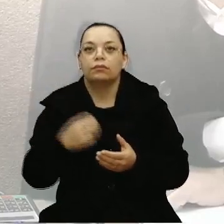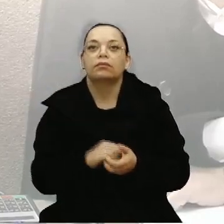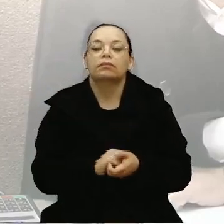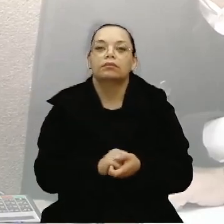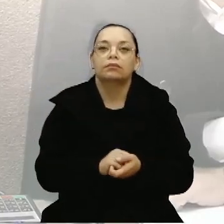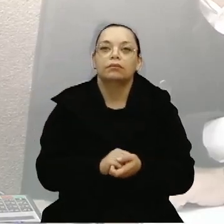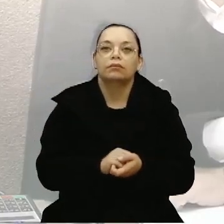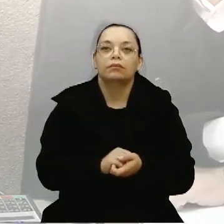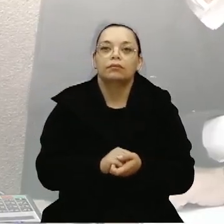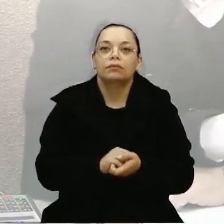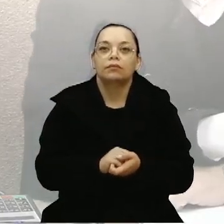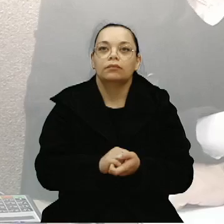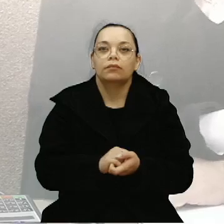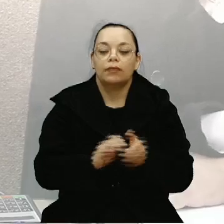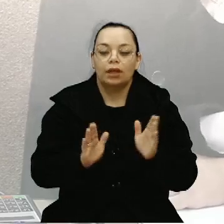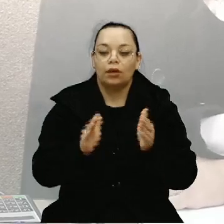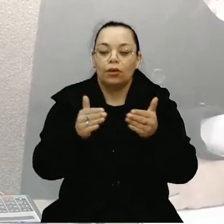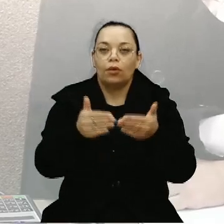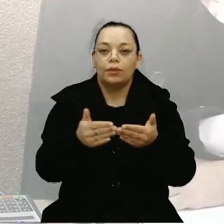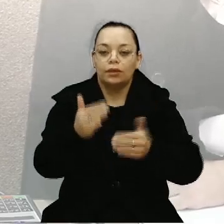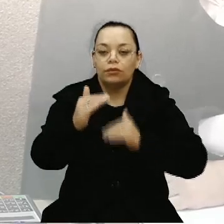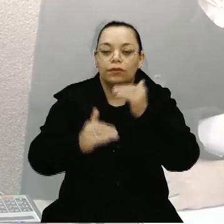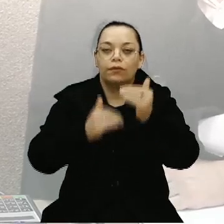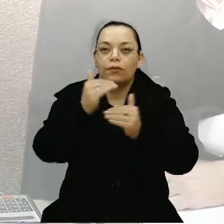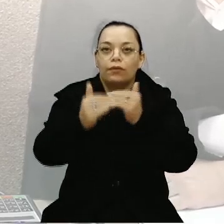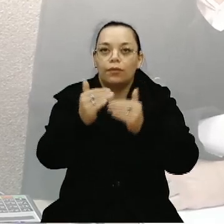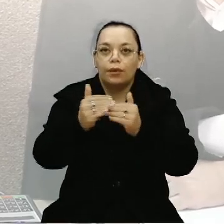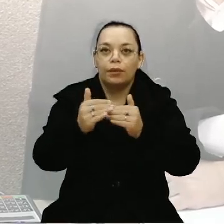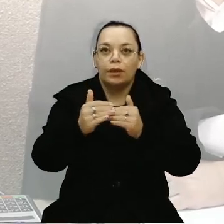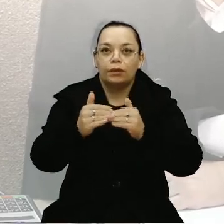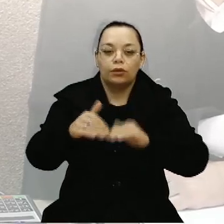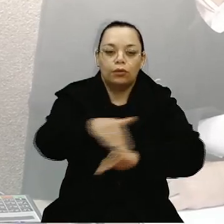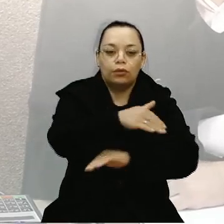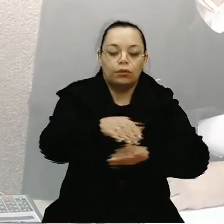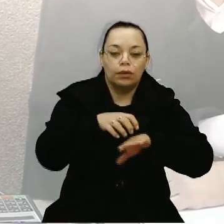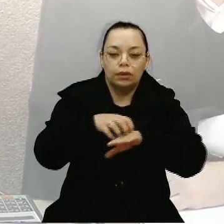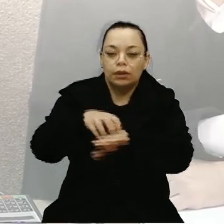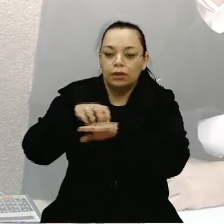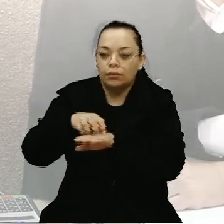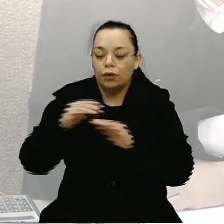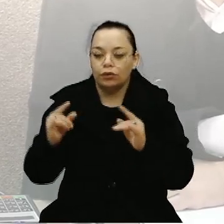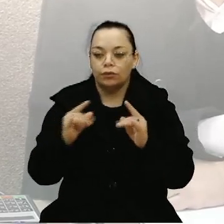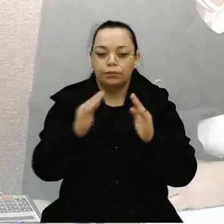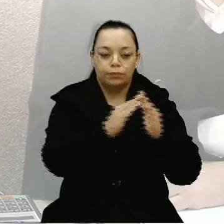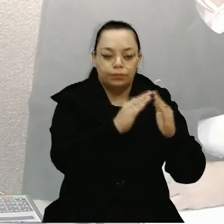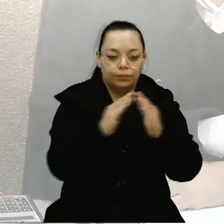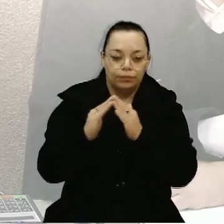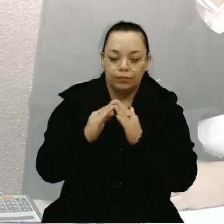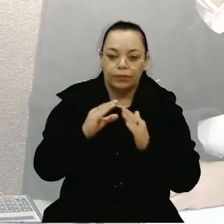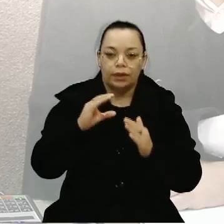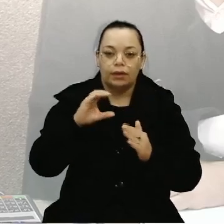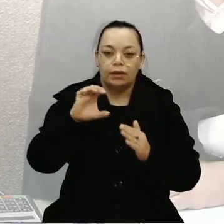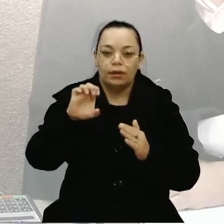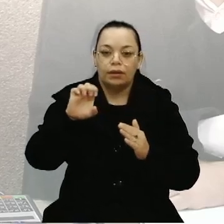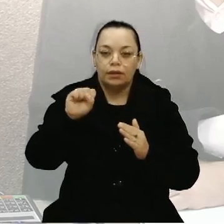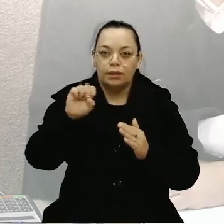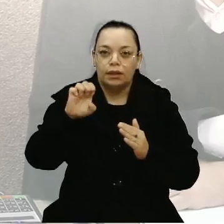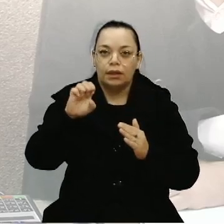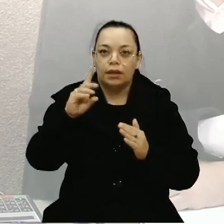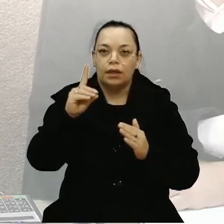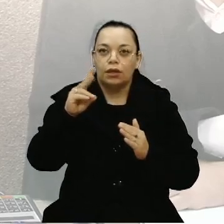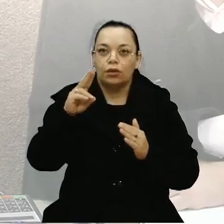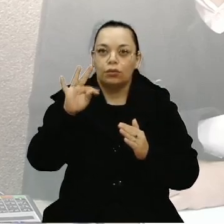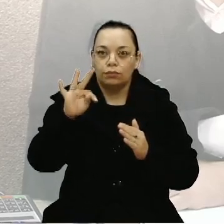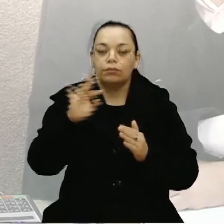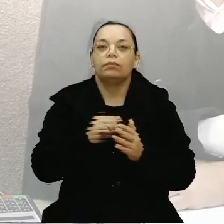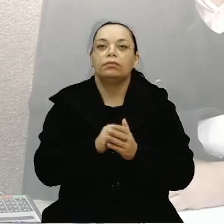126/2024. A Comissão de Desenvolvimento Urbano, Transporte e Habitação, SEDUT, recebeu para análise o